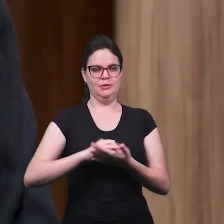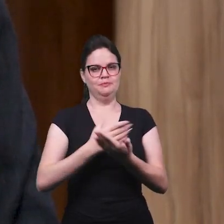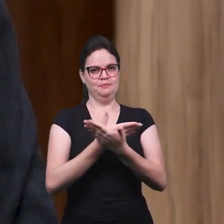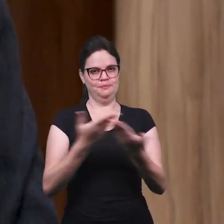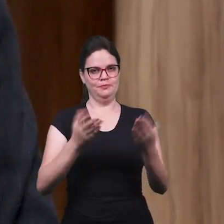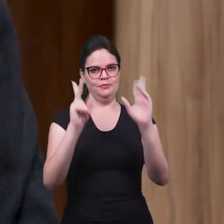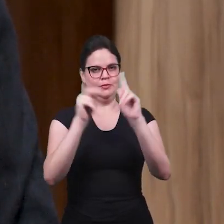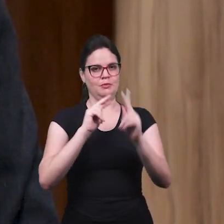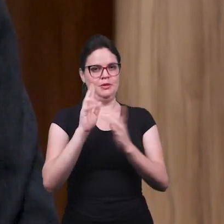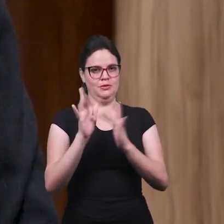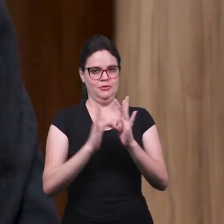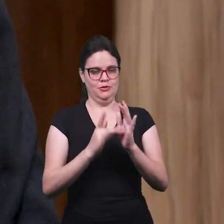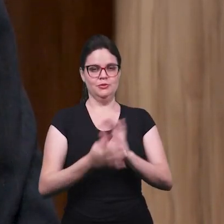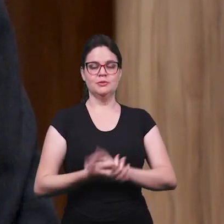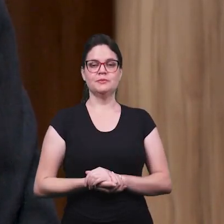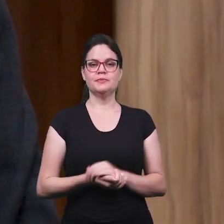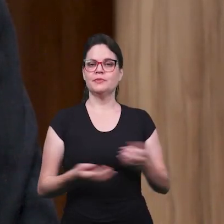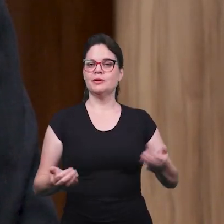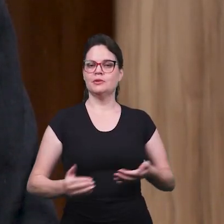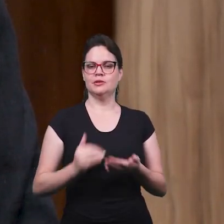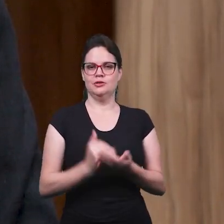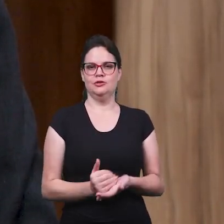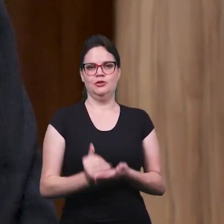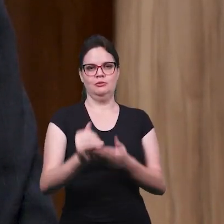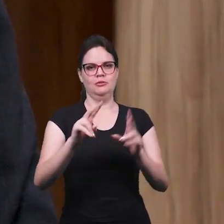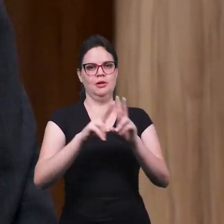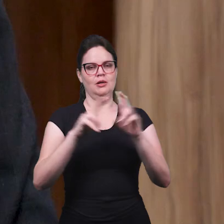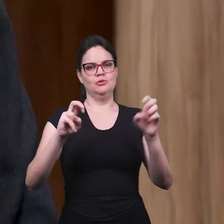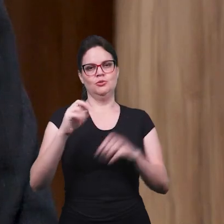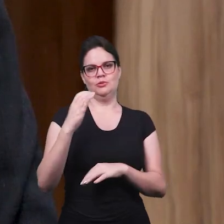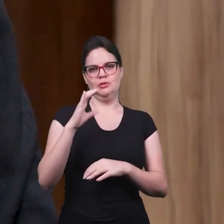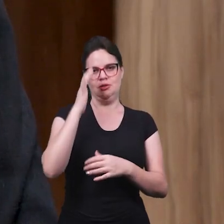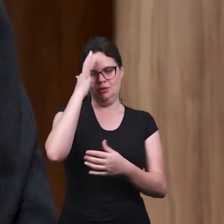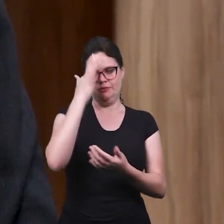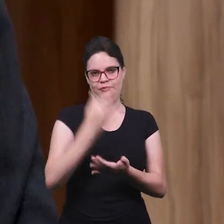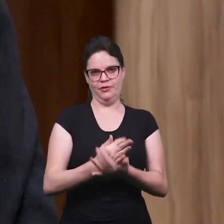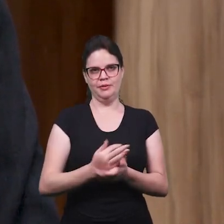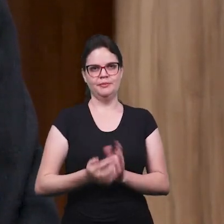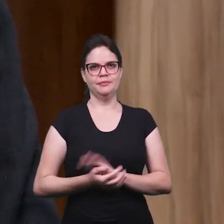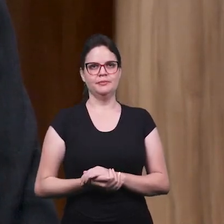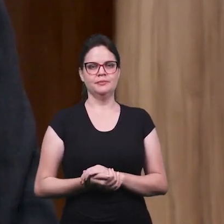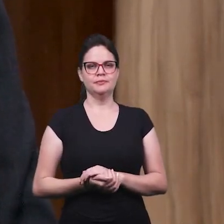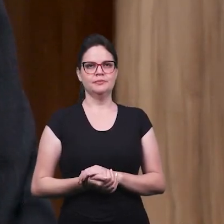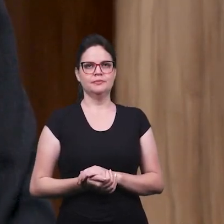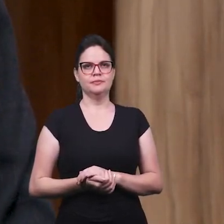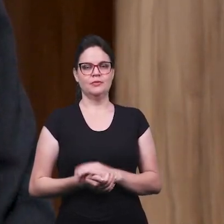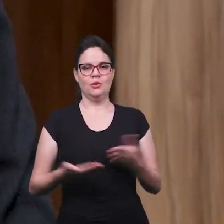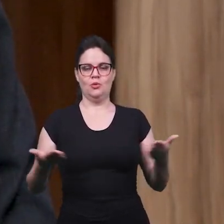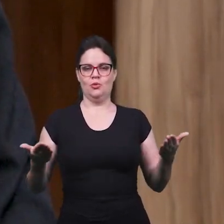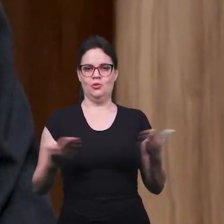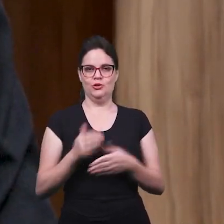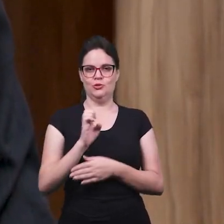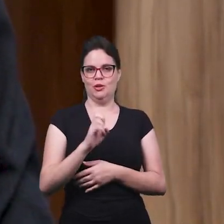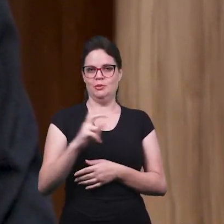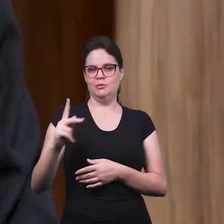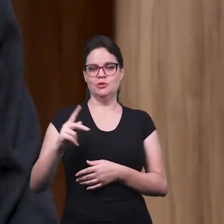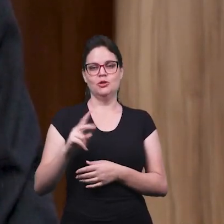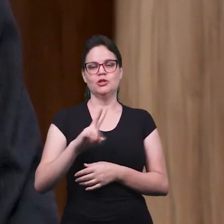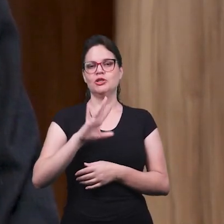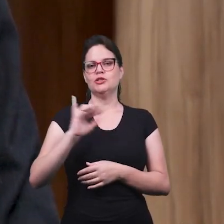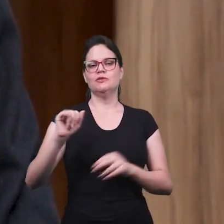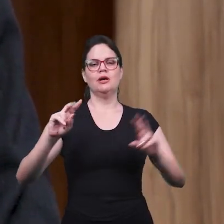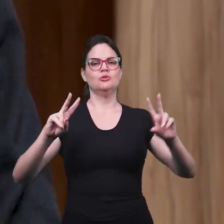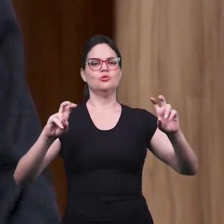Senhor Jesus. Nós estamos iniciando mais um programa Ciência e Fé. E no episódio de hoje nós vamos tratar